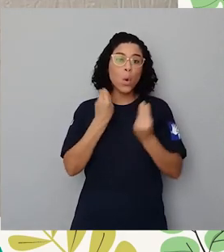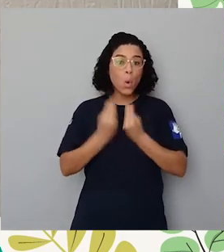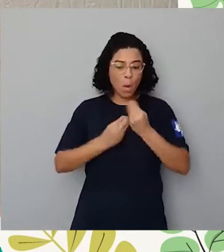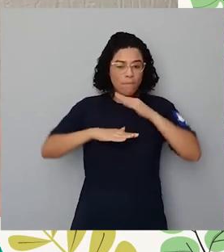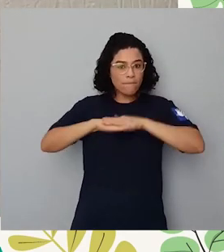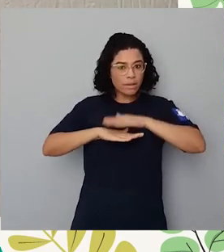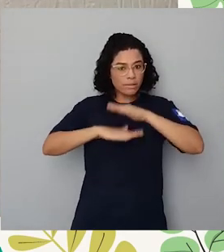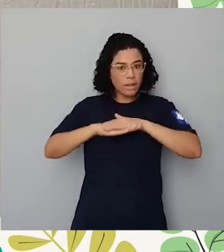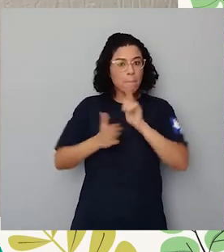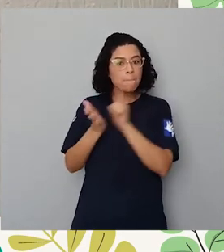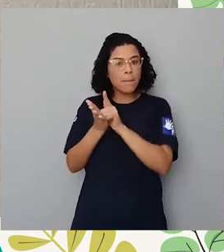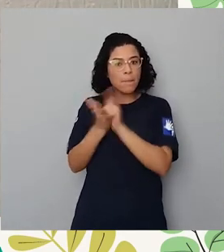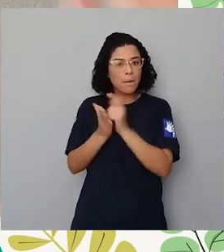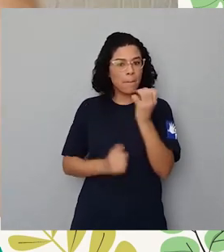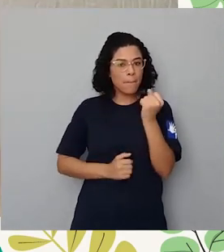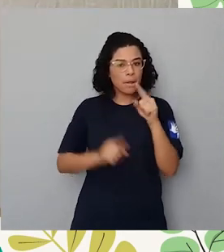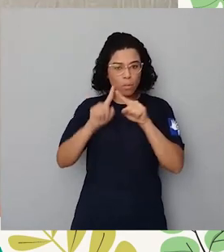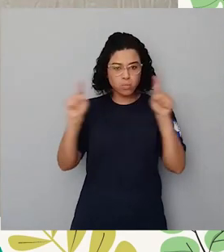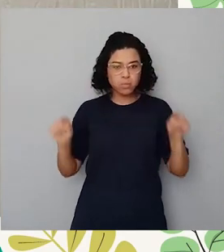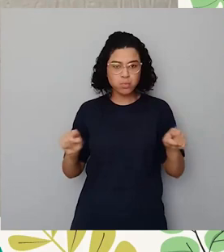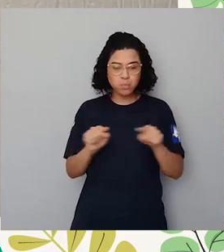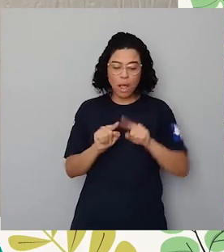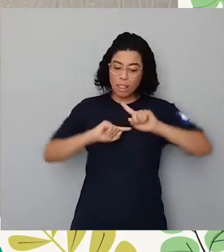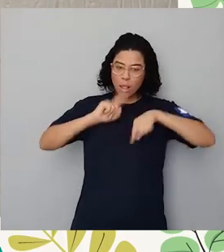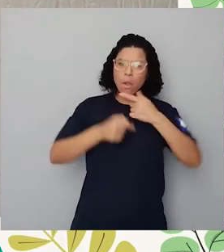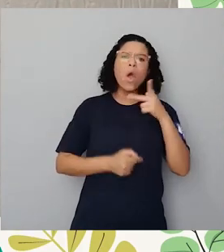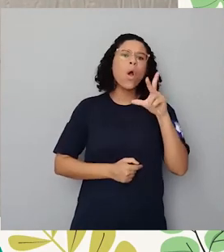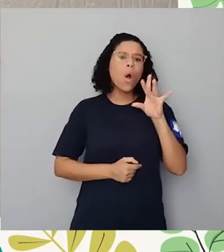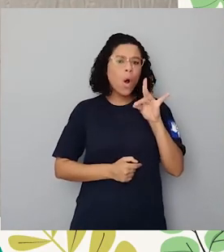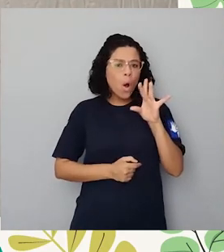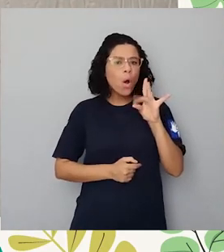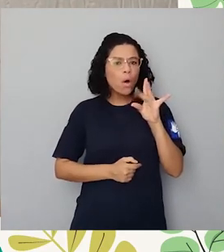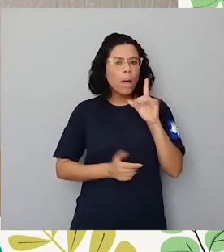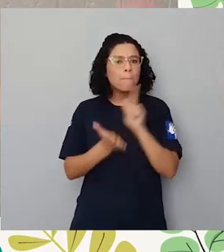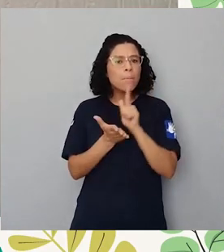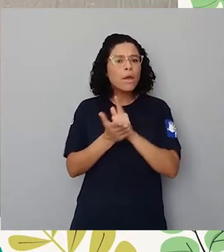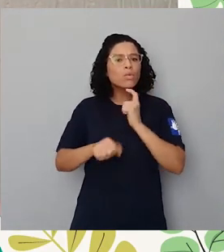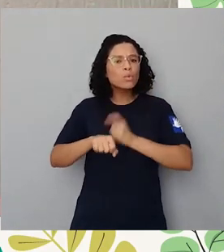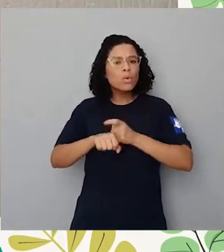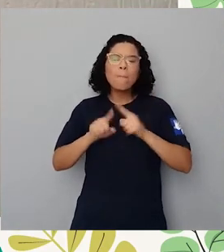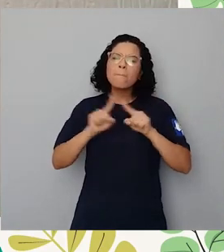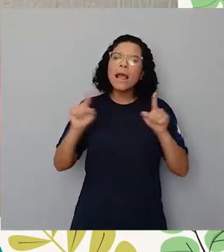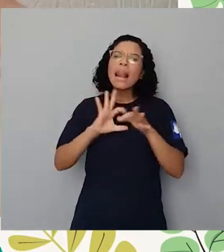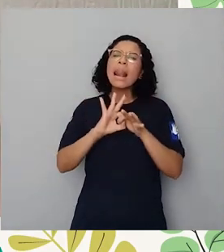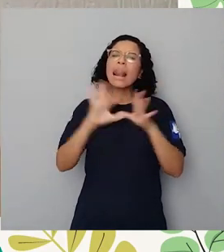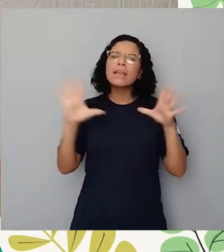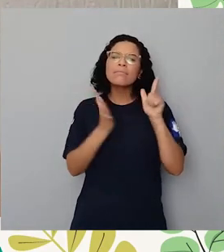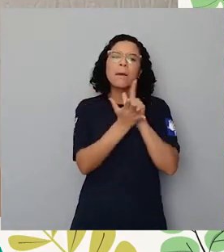um tangram na folha sulfite. E depois eu vou colar no papelão. Mas vocês podem fazer aí no papel que vocês tiverem em